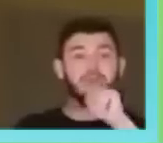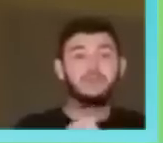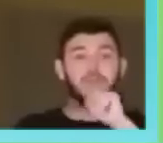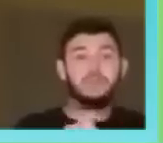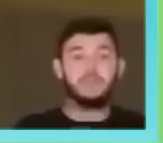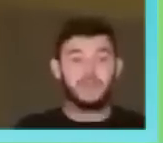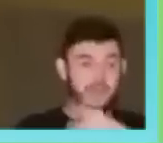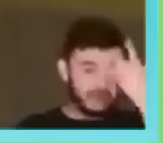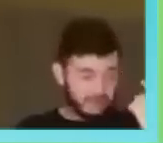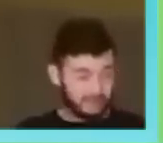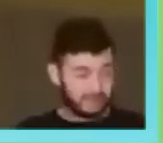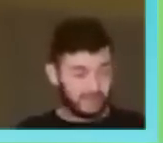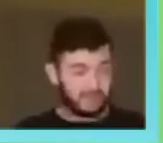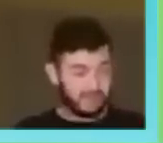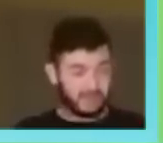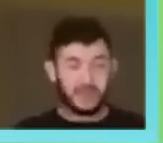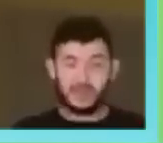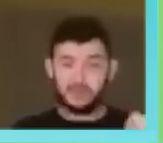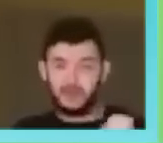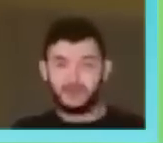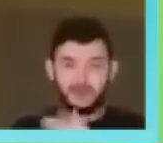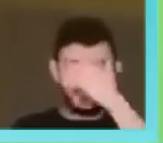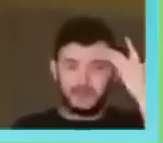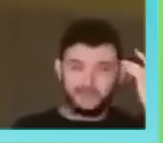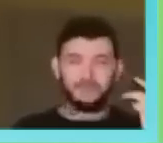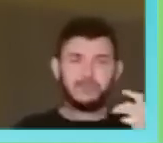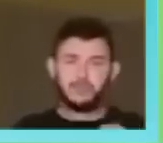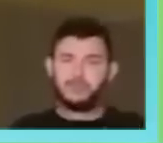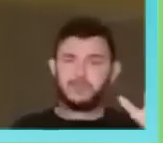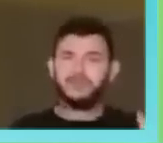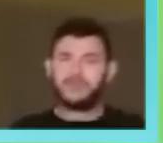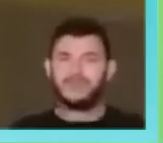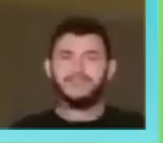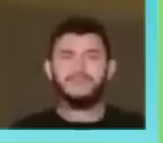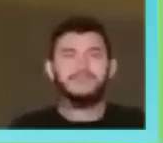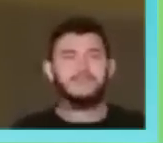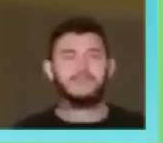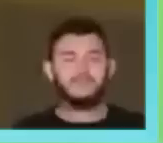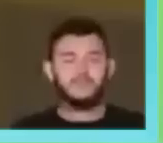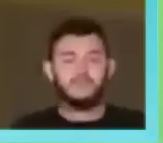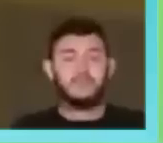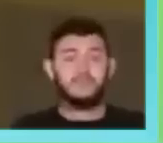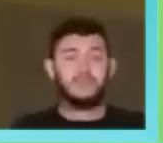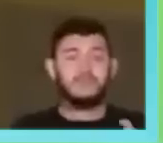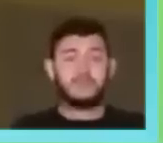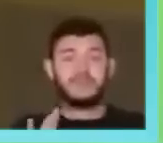os Novo aí estão tentando matar os avós. Pois essa comissão especial pode levar